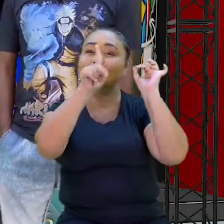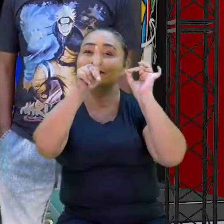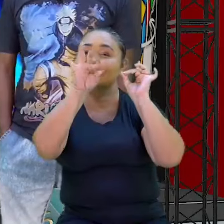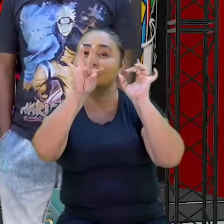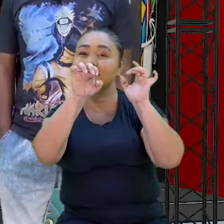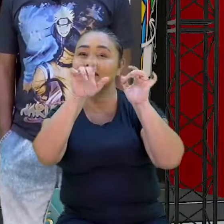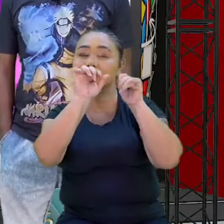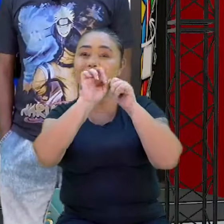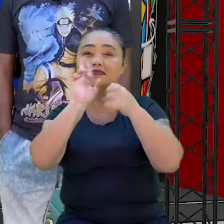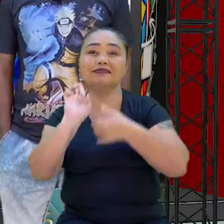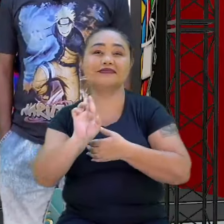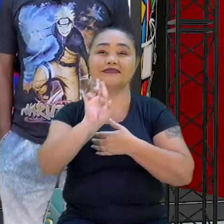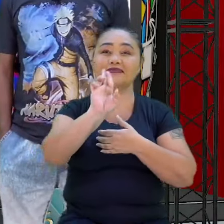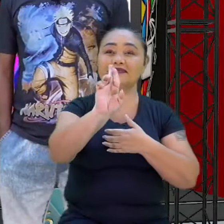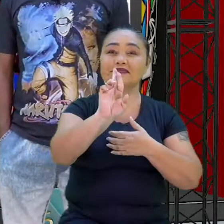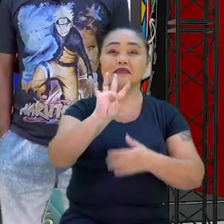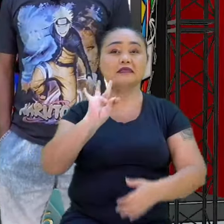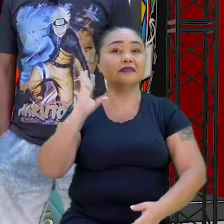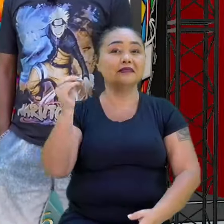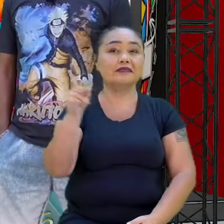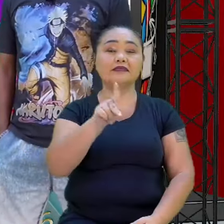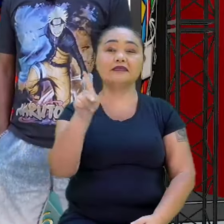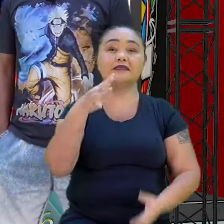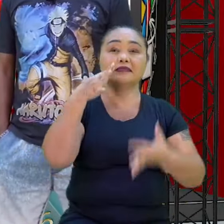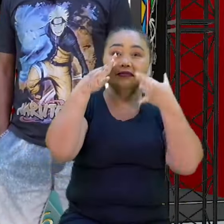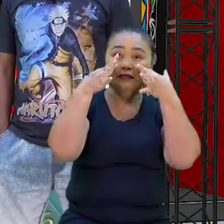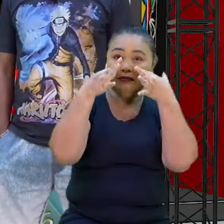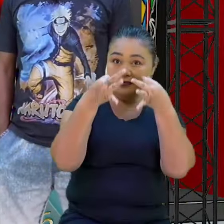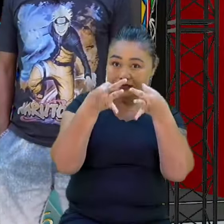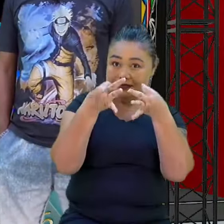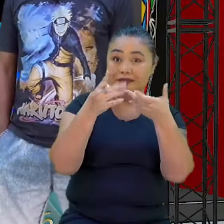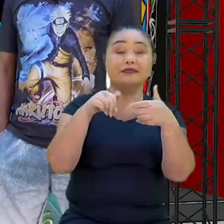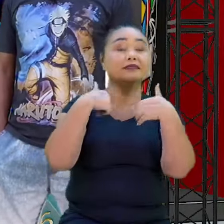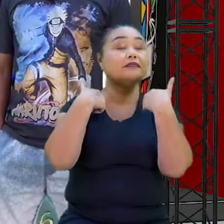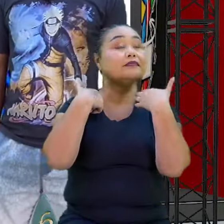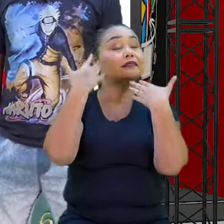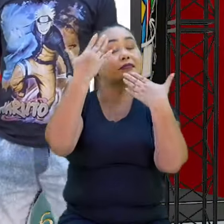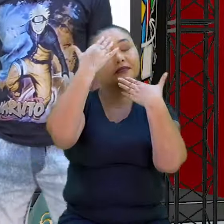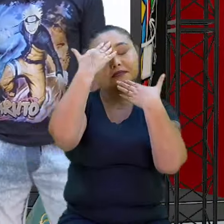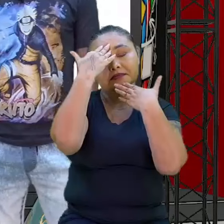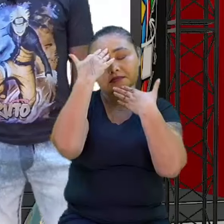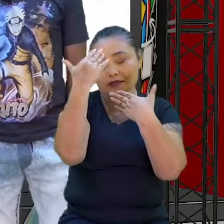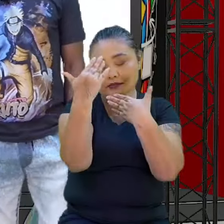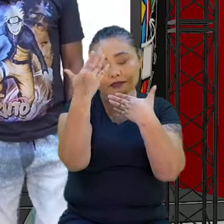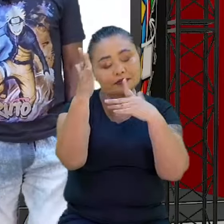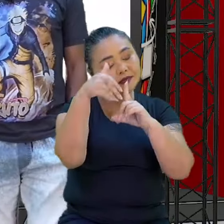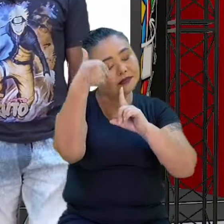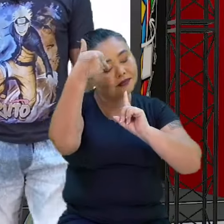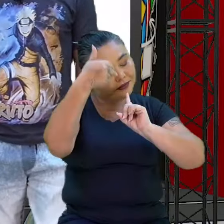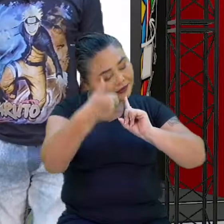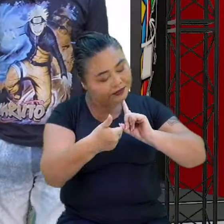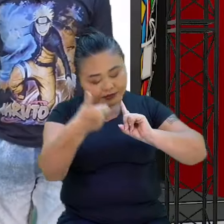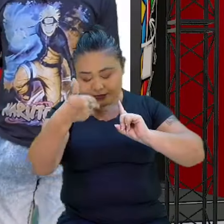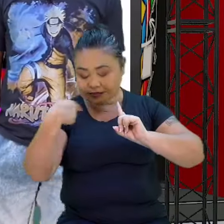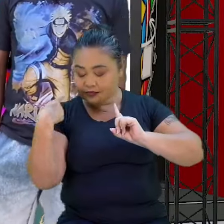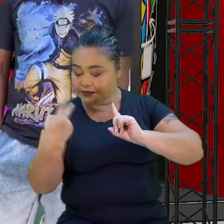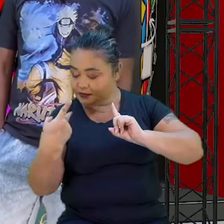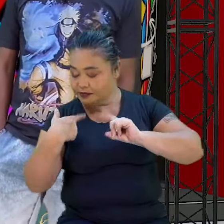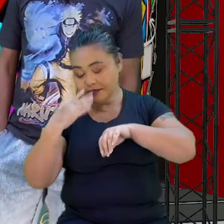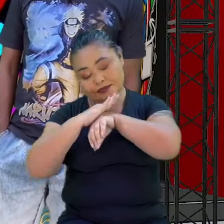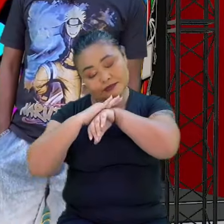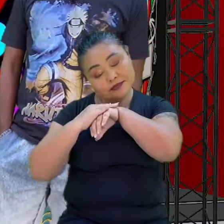aqui nessa aula de hoje todos os professores presenciais muito grato por todo o reconhecimento com a gente o nosso com carinho